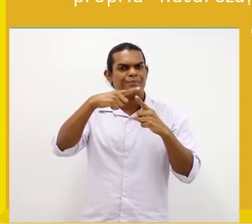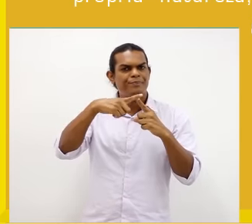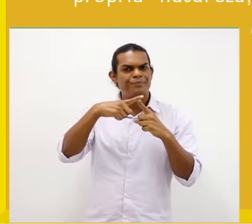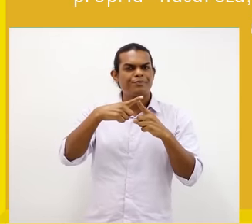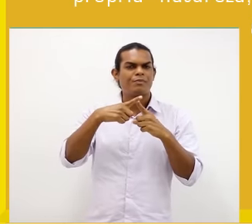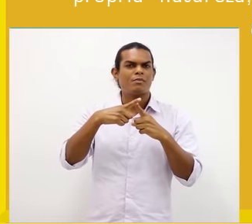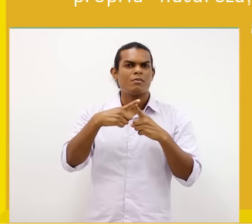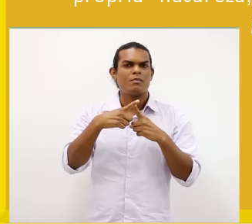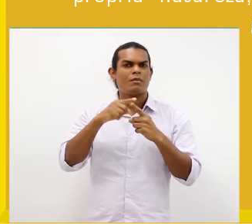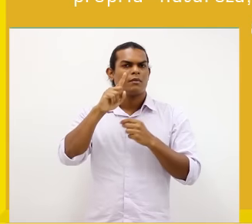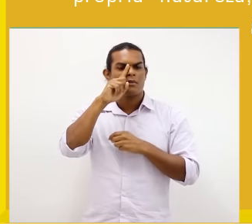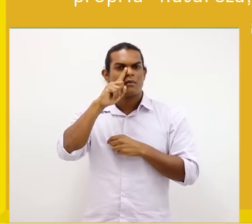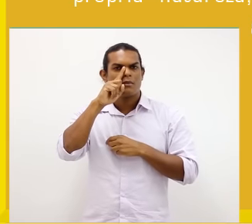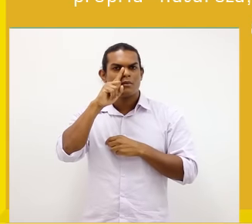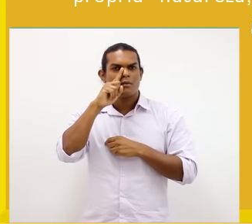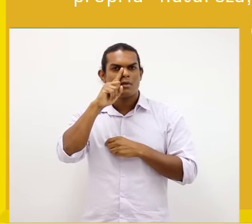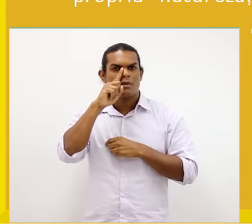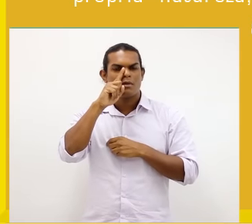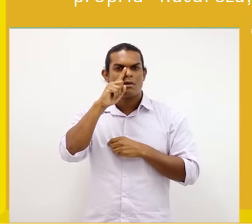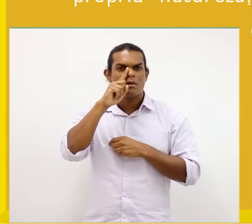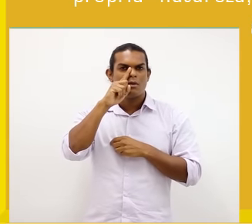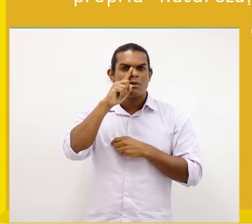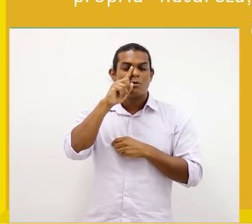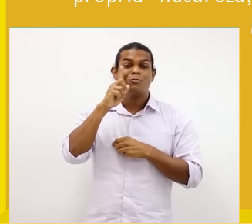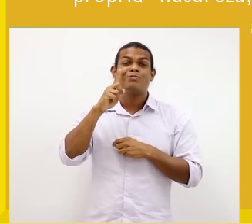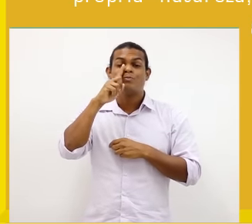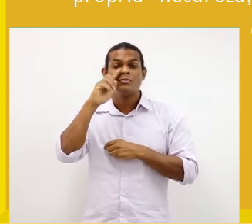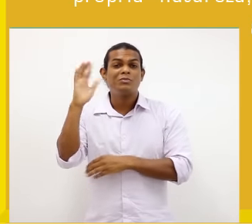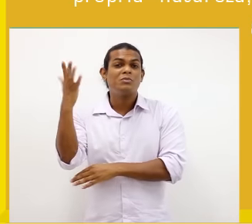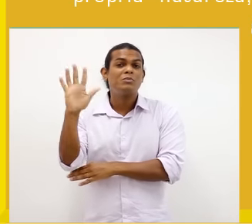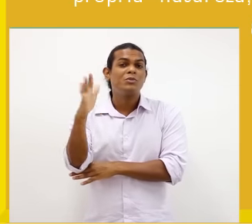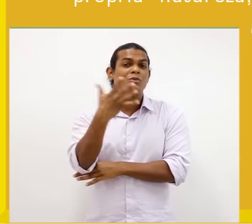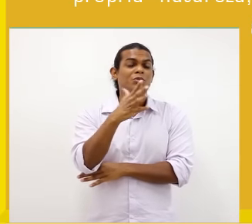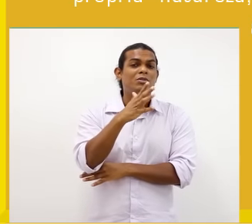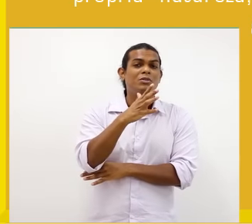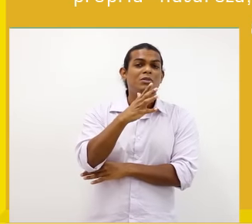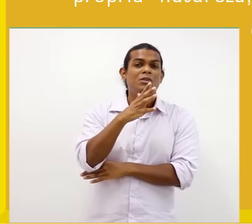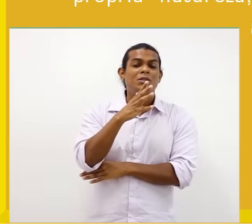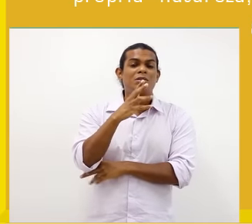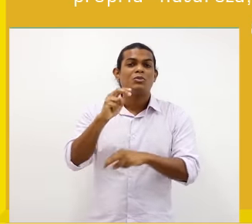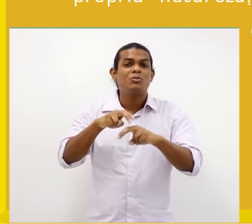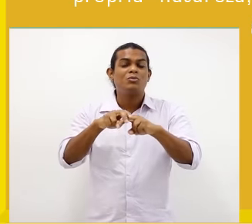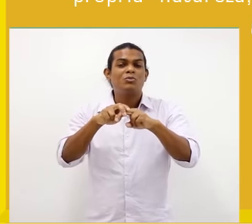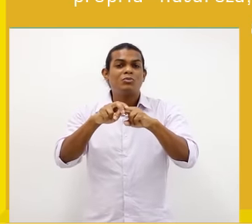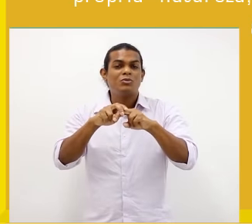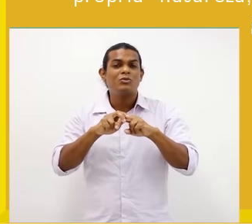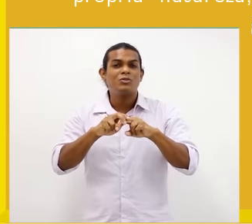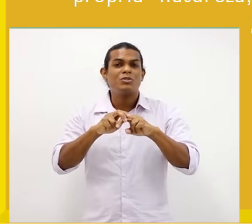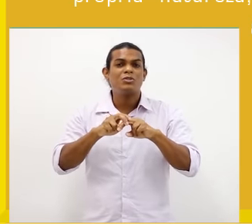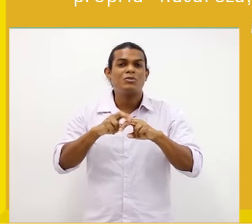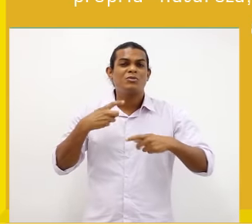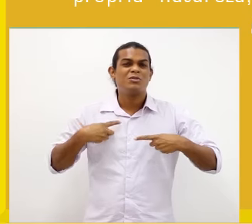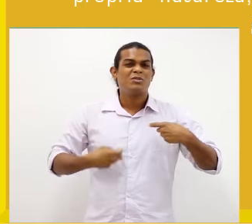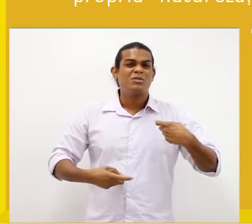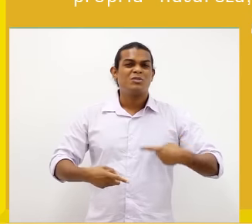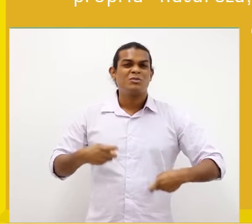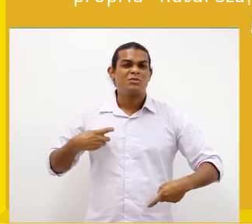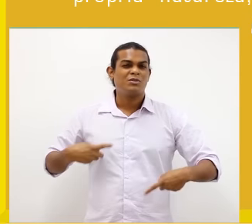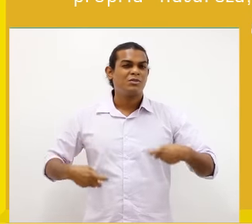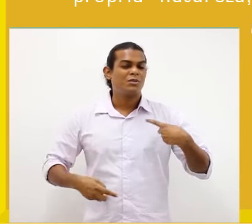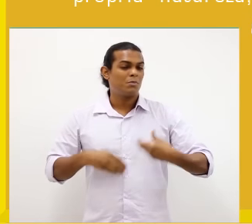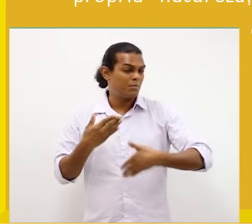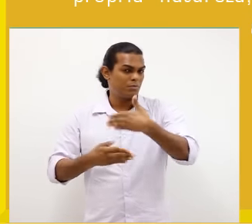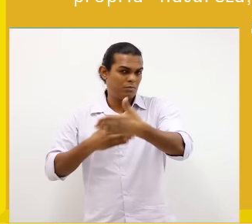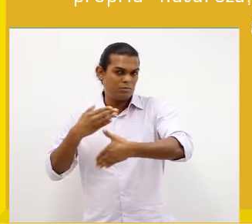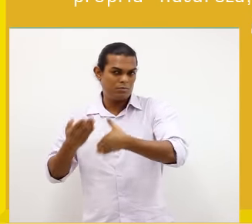risco biológico. E esses riscos biológicos são exatamente causados por micro-organismos capazes de desencadear doenças devido